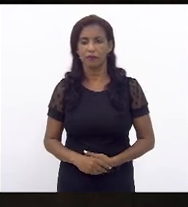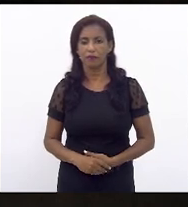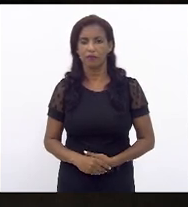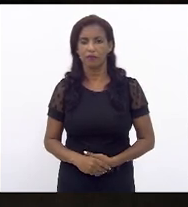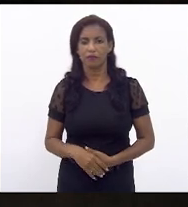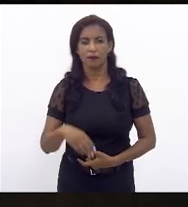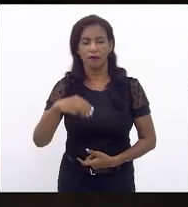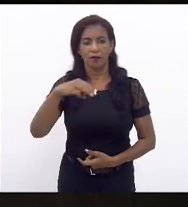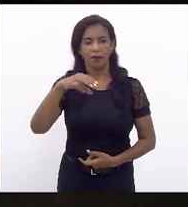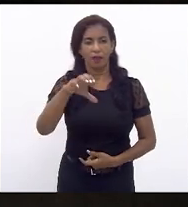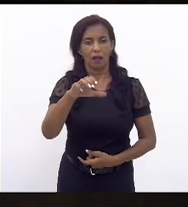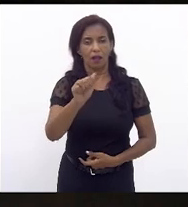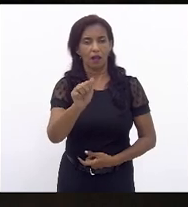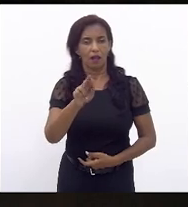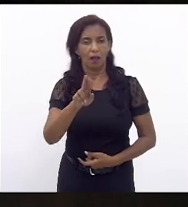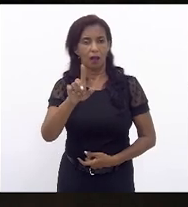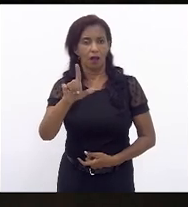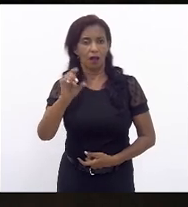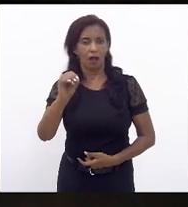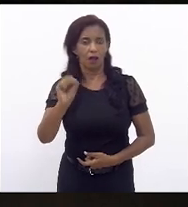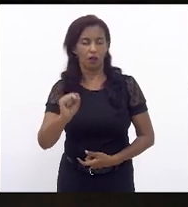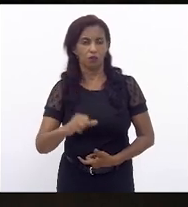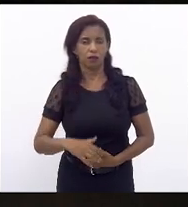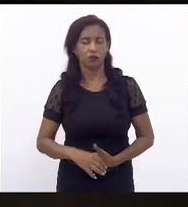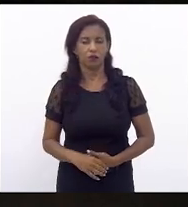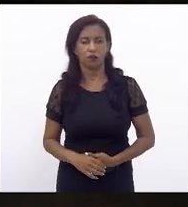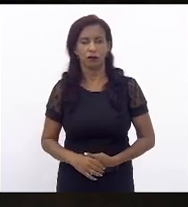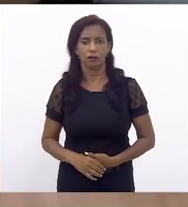Deputado Carlos Macedo.